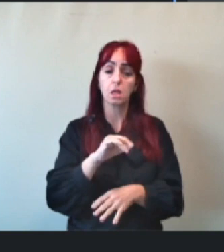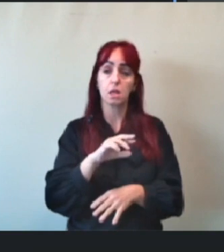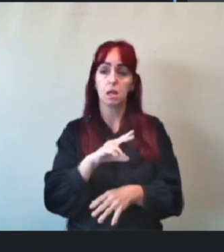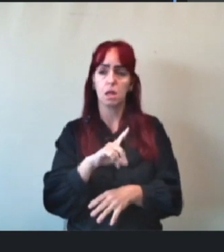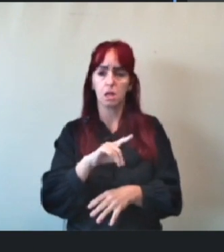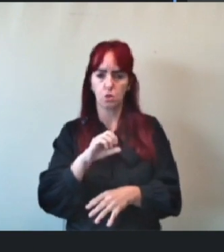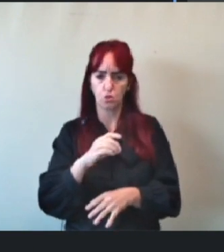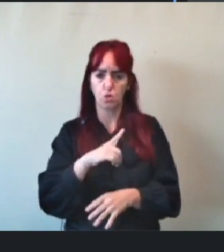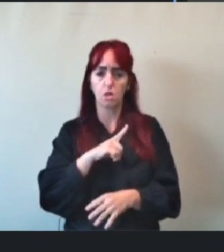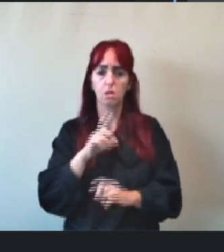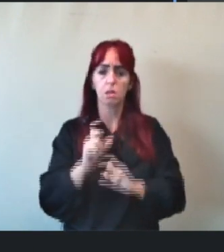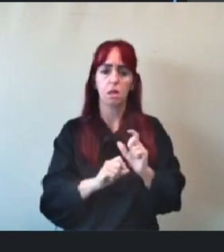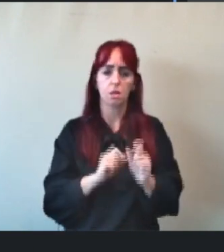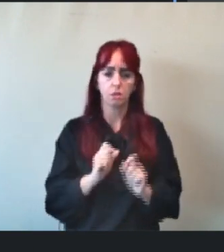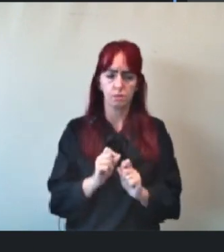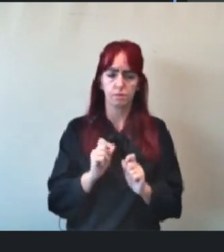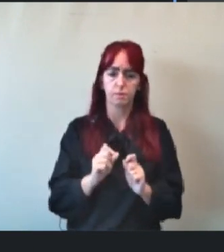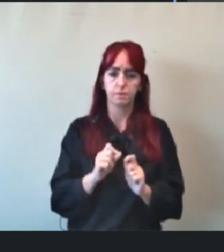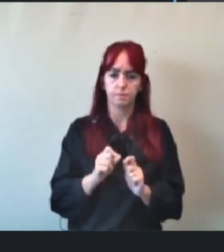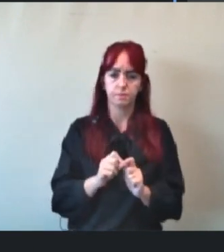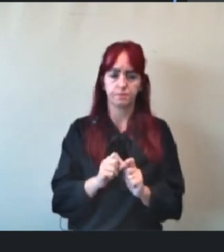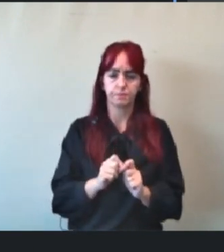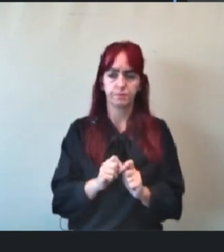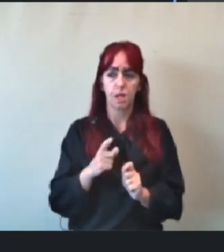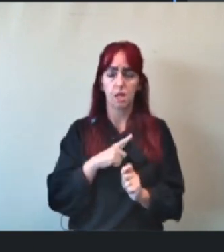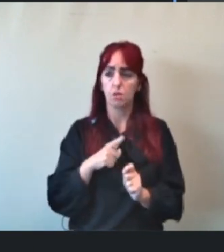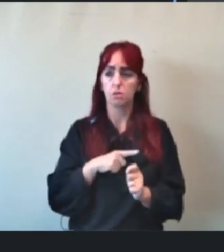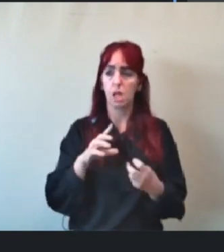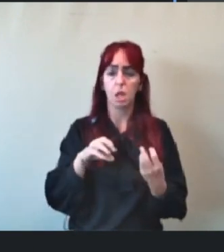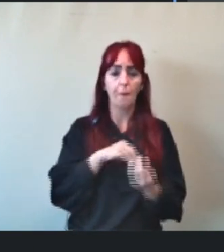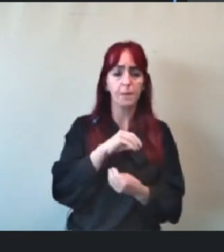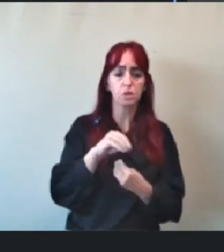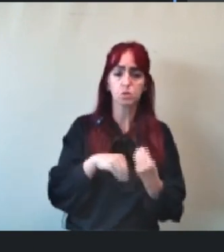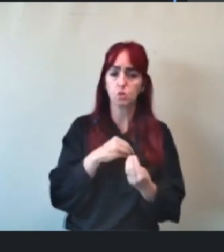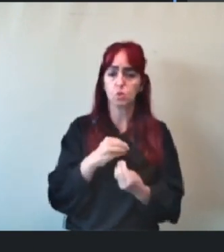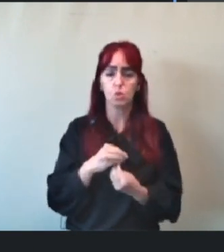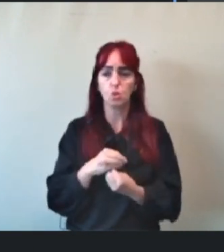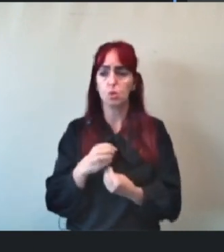ela tem uma condição que ela não é homogênea, igual a Niquelina, igual